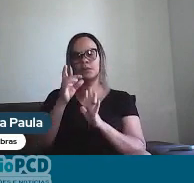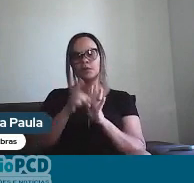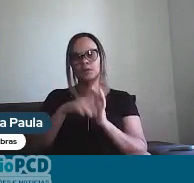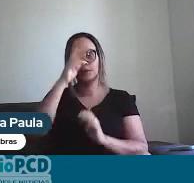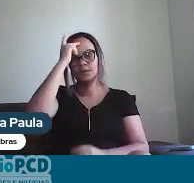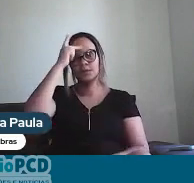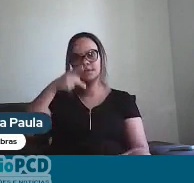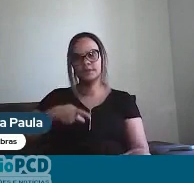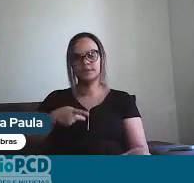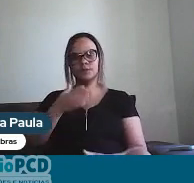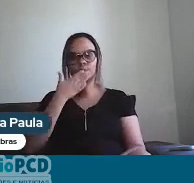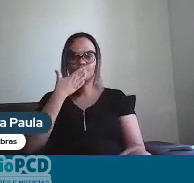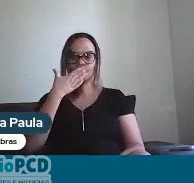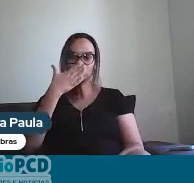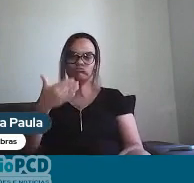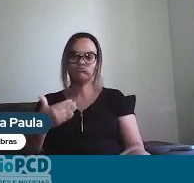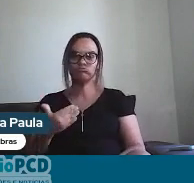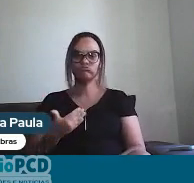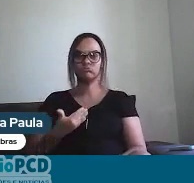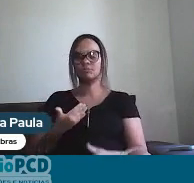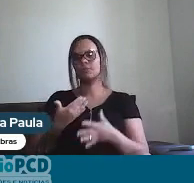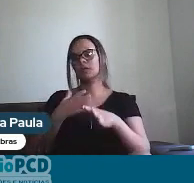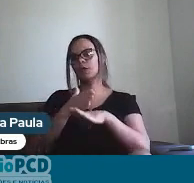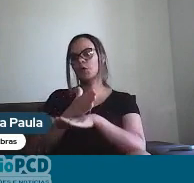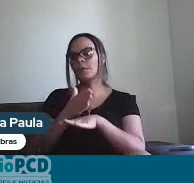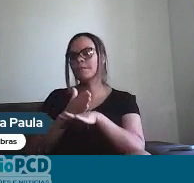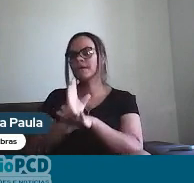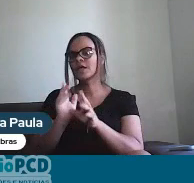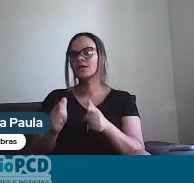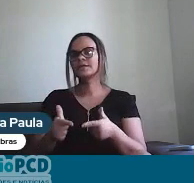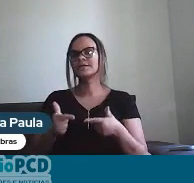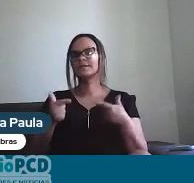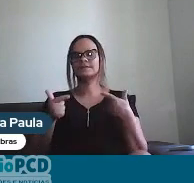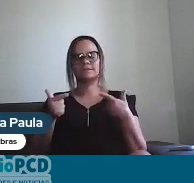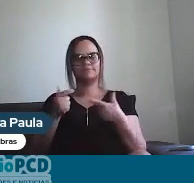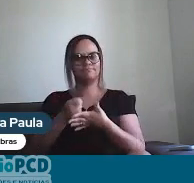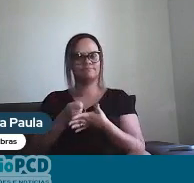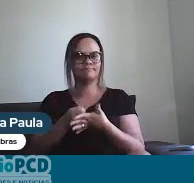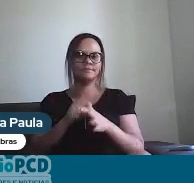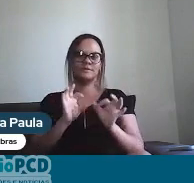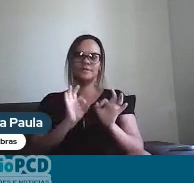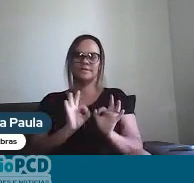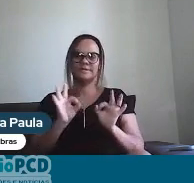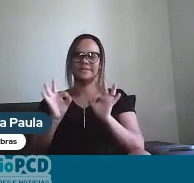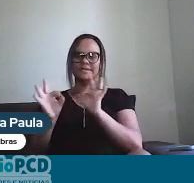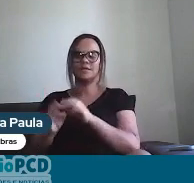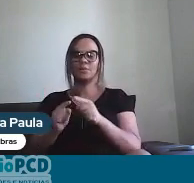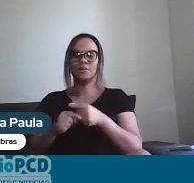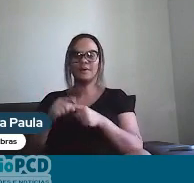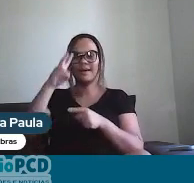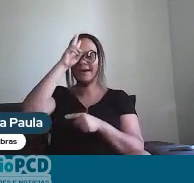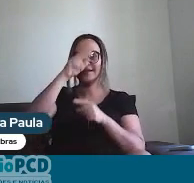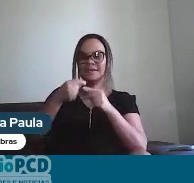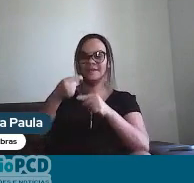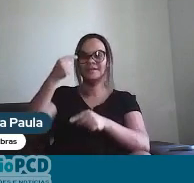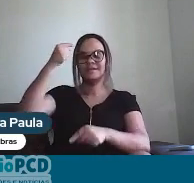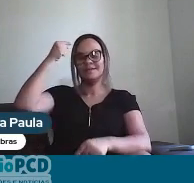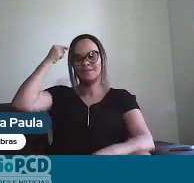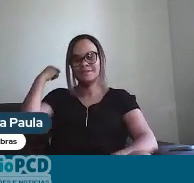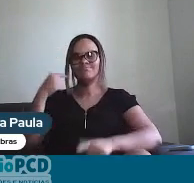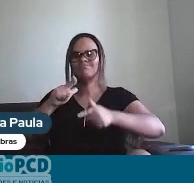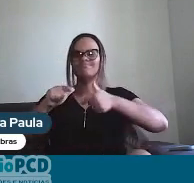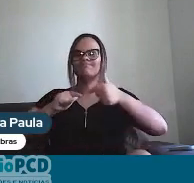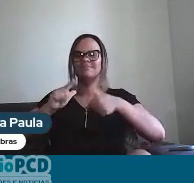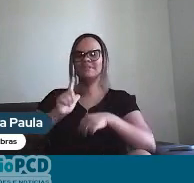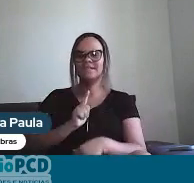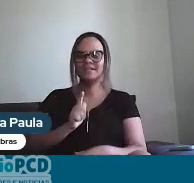me solicitou justamente para participar mais ativamente desse processo, até por esse histórico todo que eu tenho aí, né? Então,